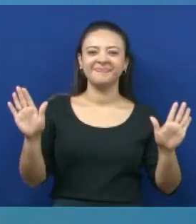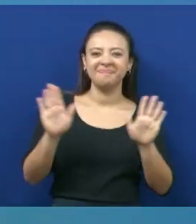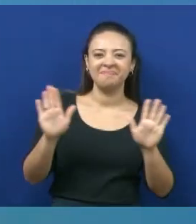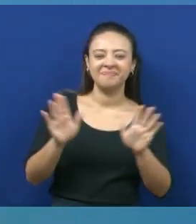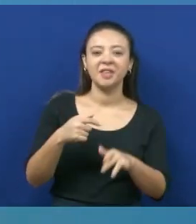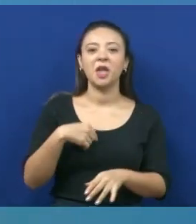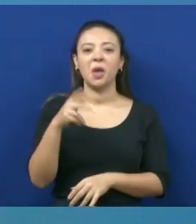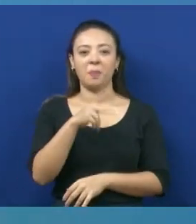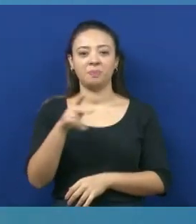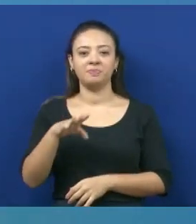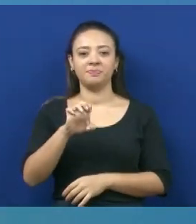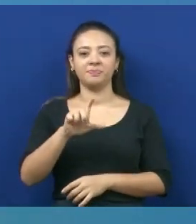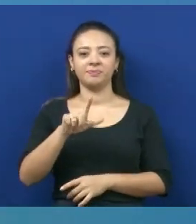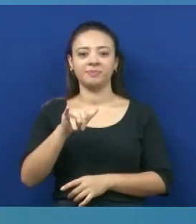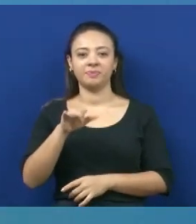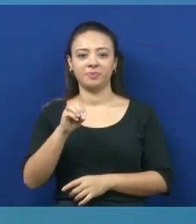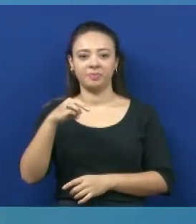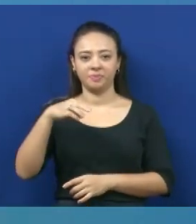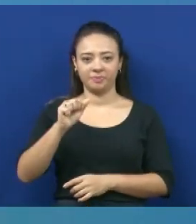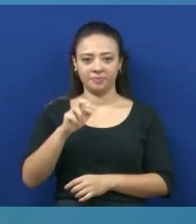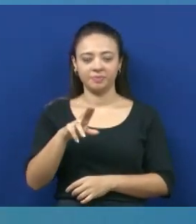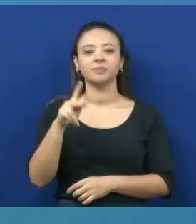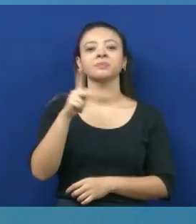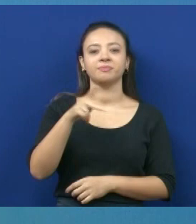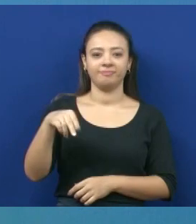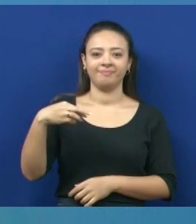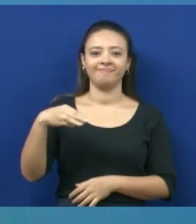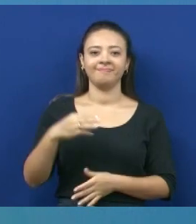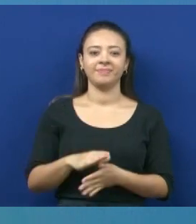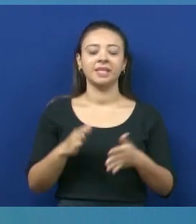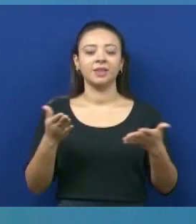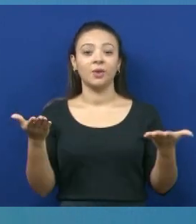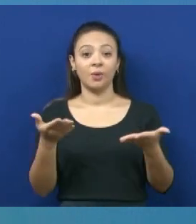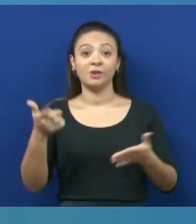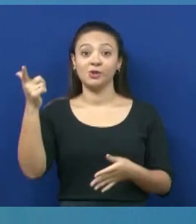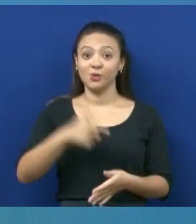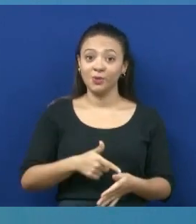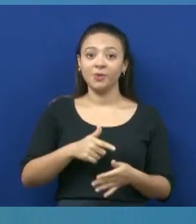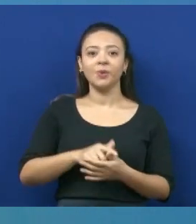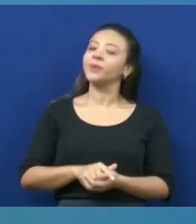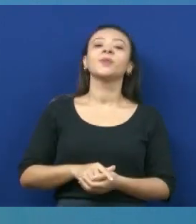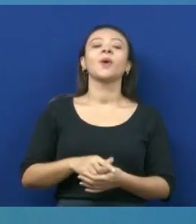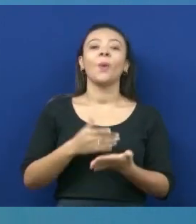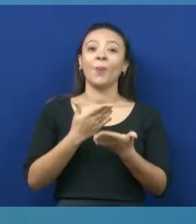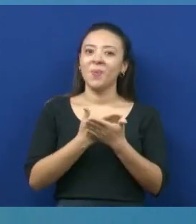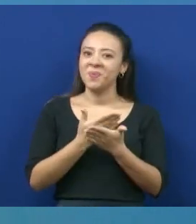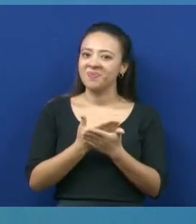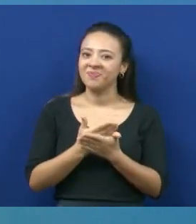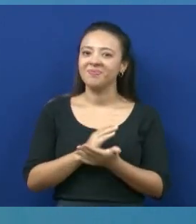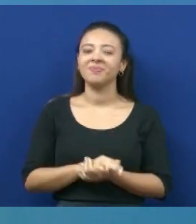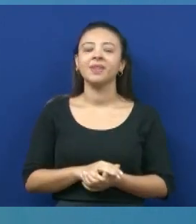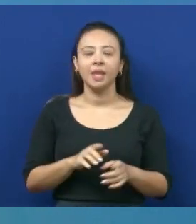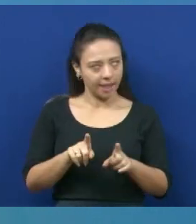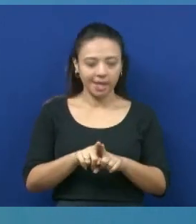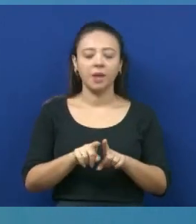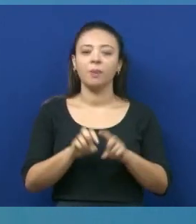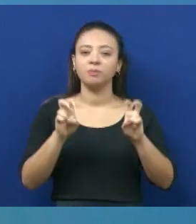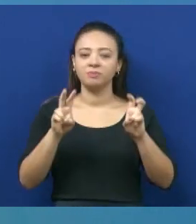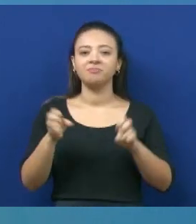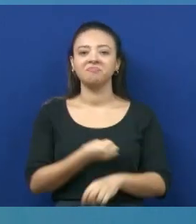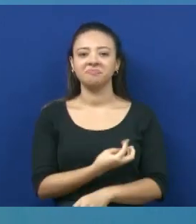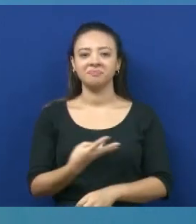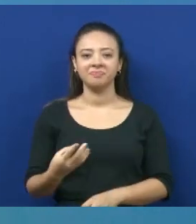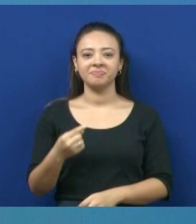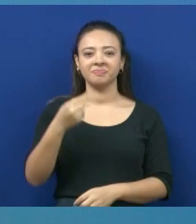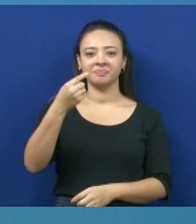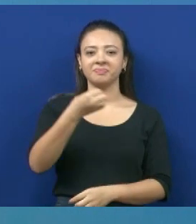Olá, galera. Eu sou o professor Eliomar, professor de matemática. Estamos de volta para mais uma aula, também sobre